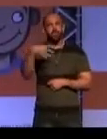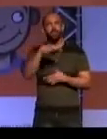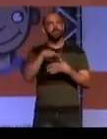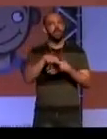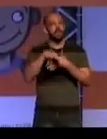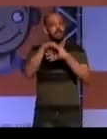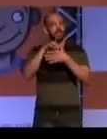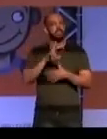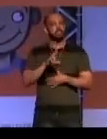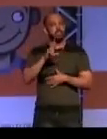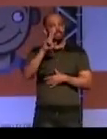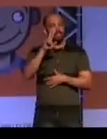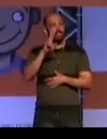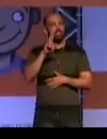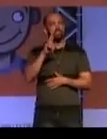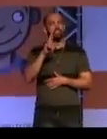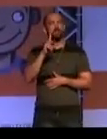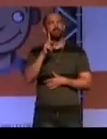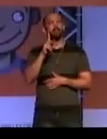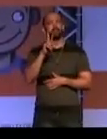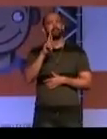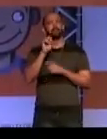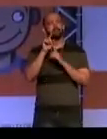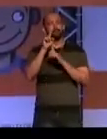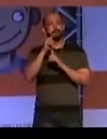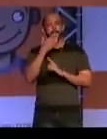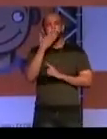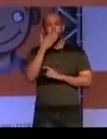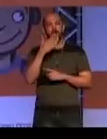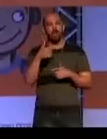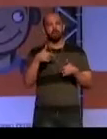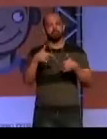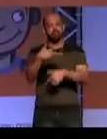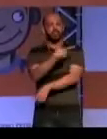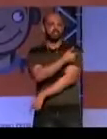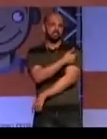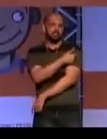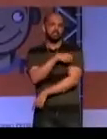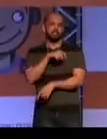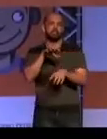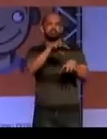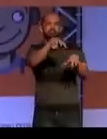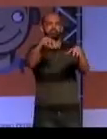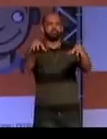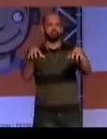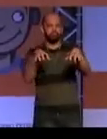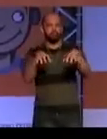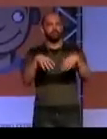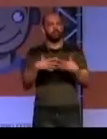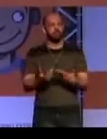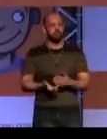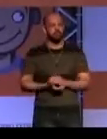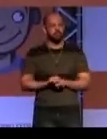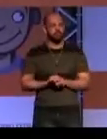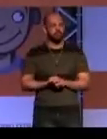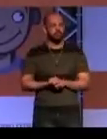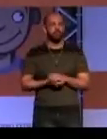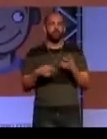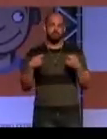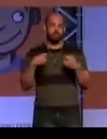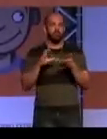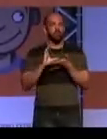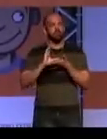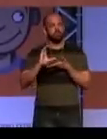lideranças pró-vacinas em diferentes áreas da sociedade. Claro, é necessário aumentar o orçamento